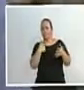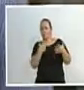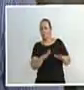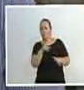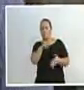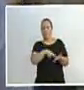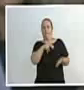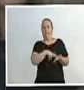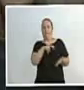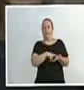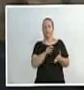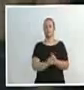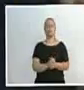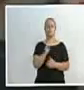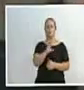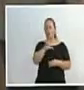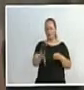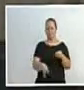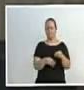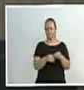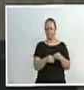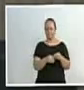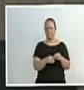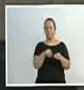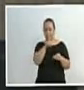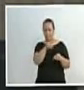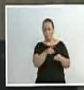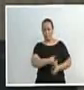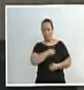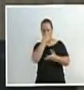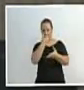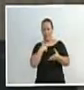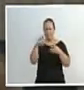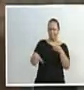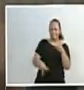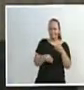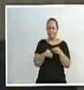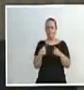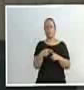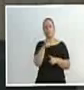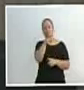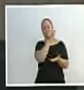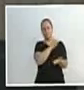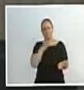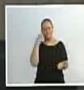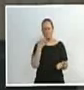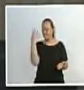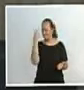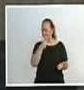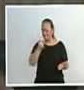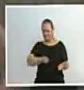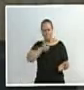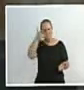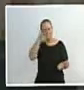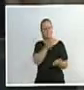apenas dar uma parte do vosso pronunciamento, que sempre faz um belíssimo pronunciamento nesta casa.